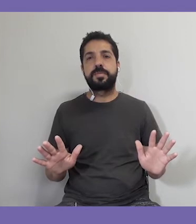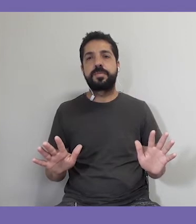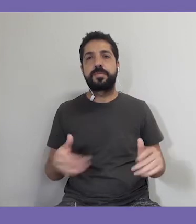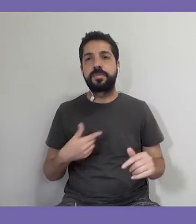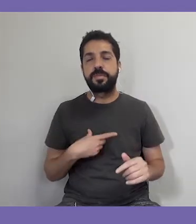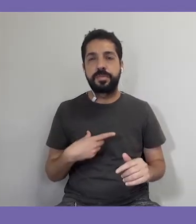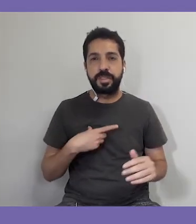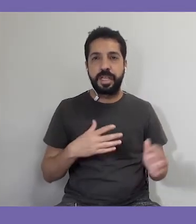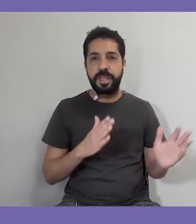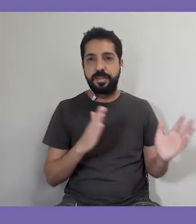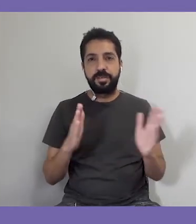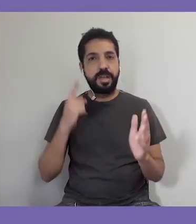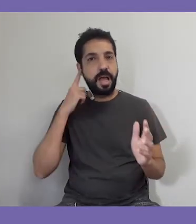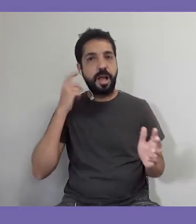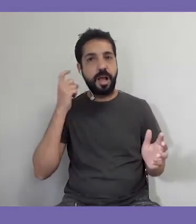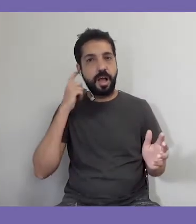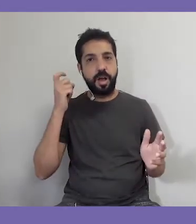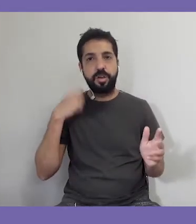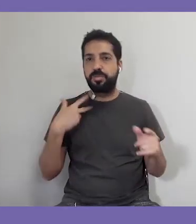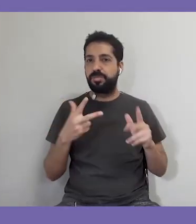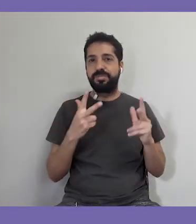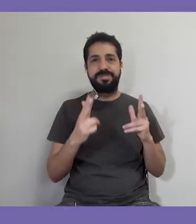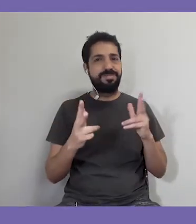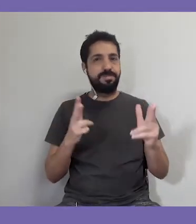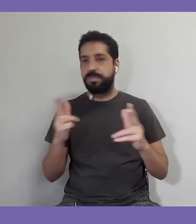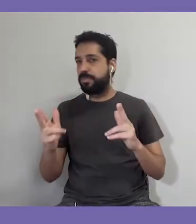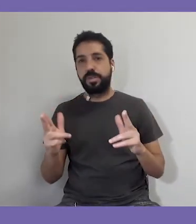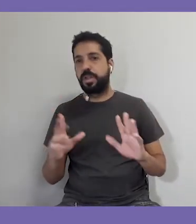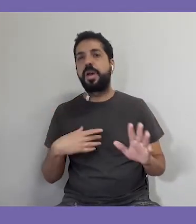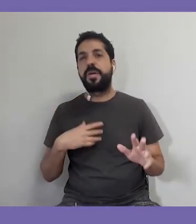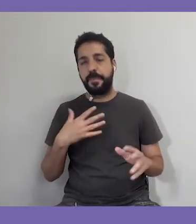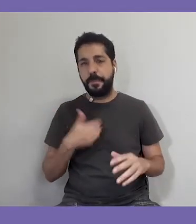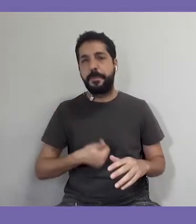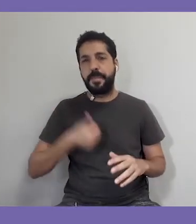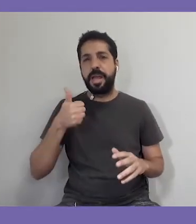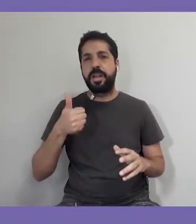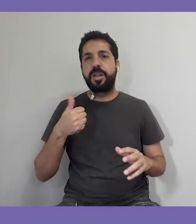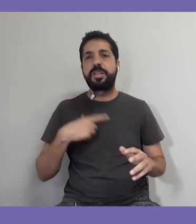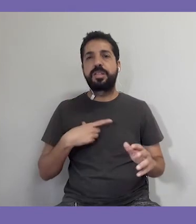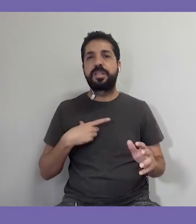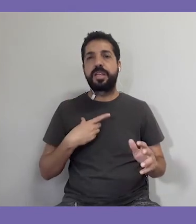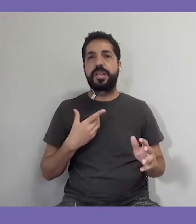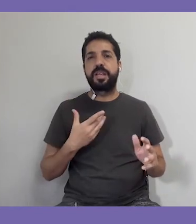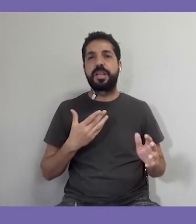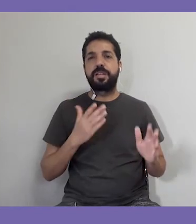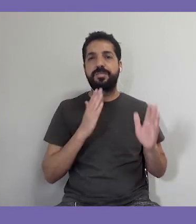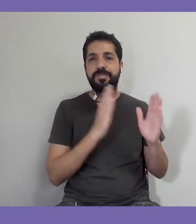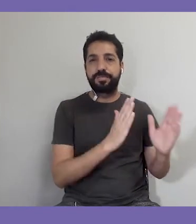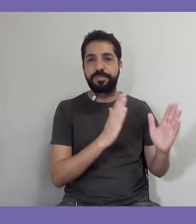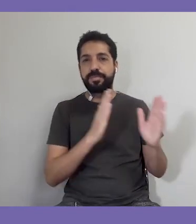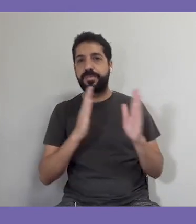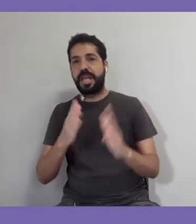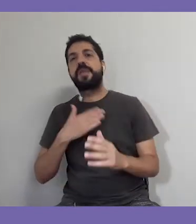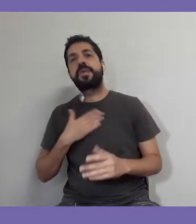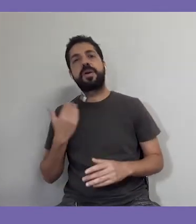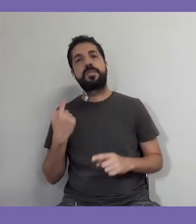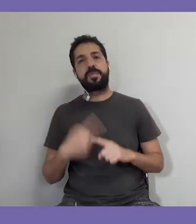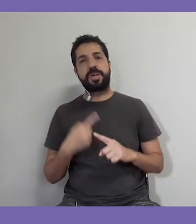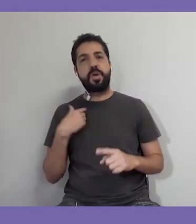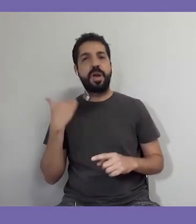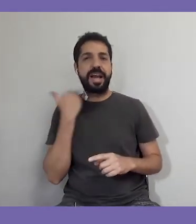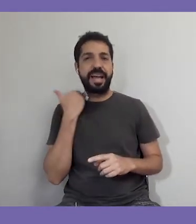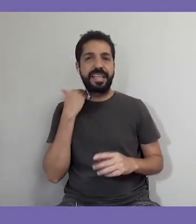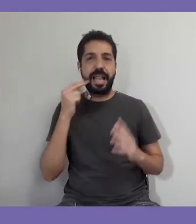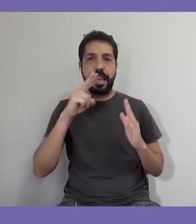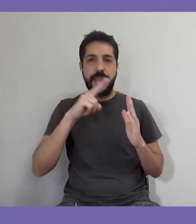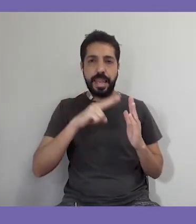cortou lá na mixagem do áudio, preferiu deixar o respiro, assim, porque realmente estava muito cansada de ler aquela